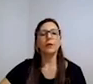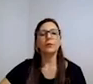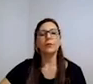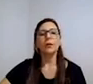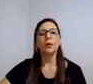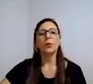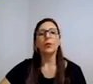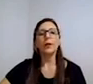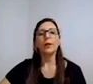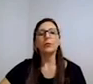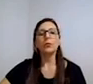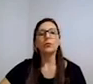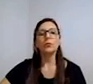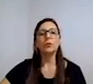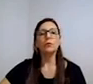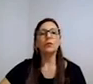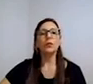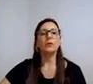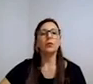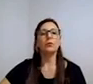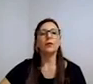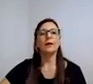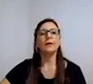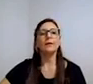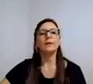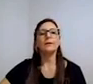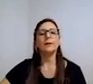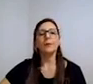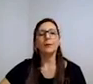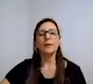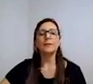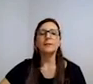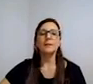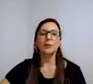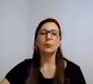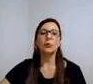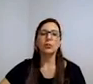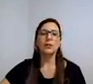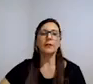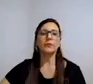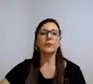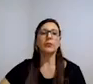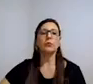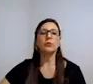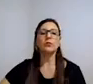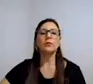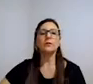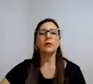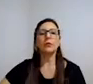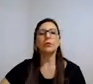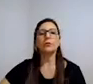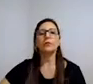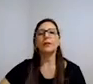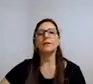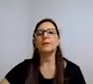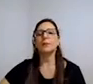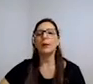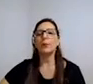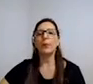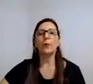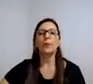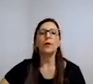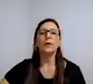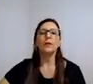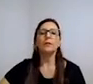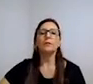movimento. Porém, o osso não volta ao lugar, também precisa ser puxado. Então, o músculo antagônico faz esse